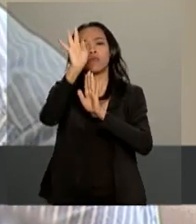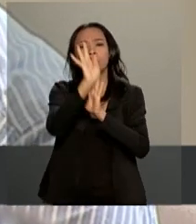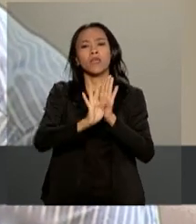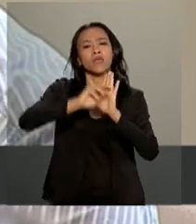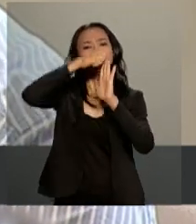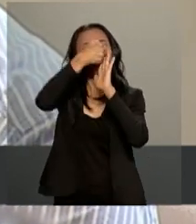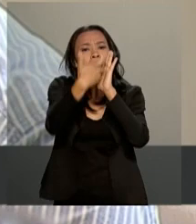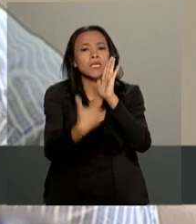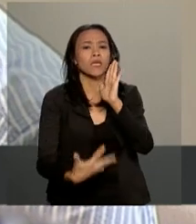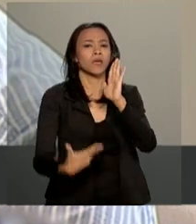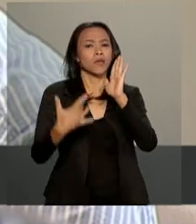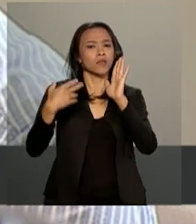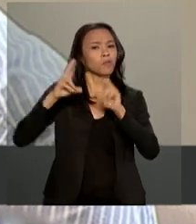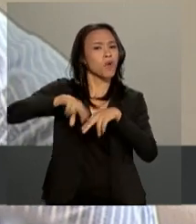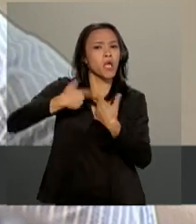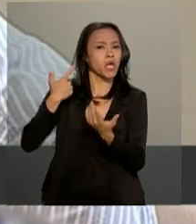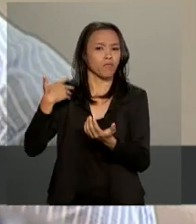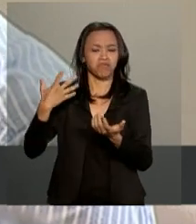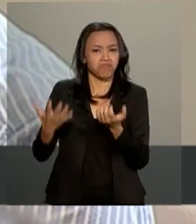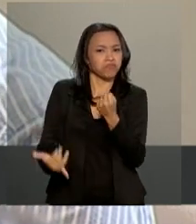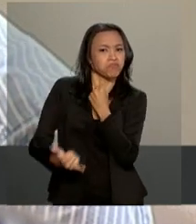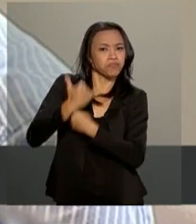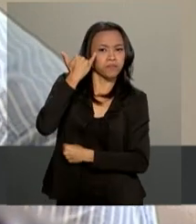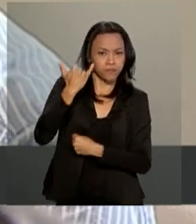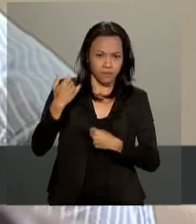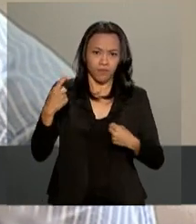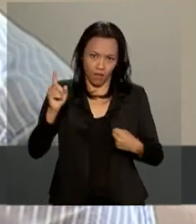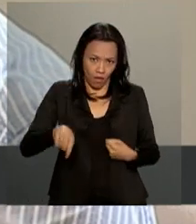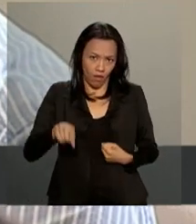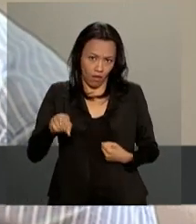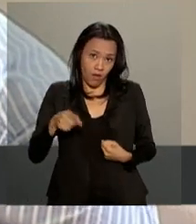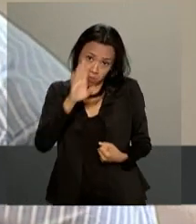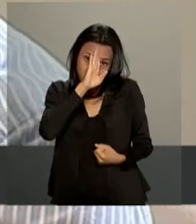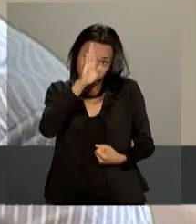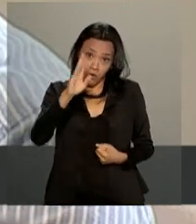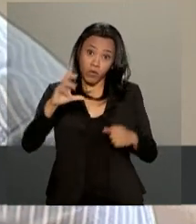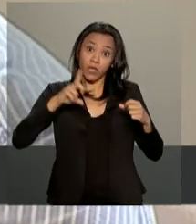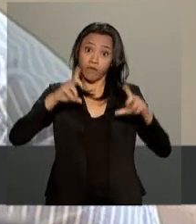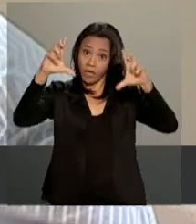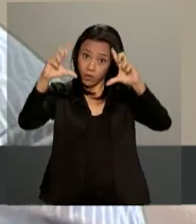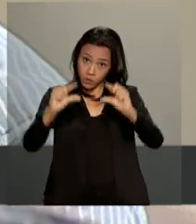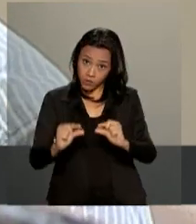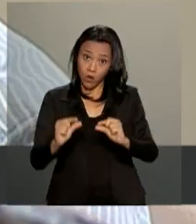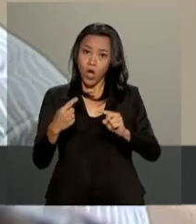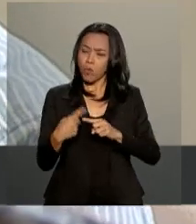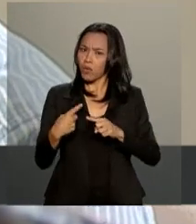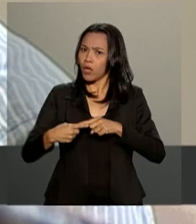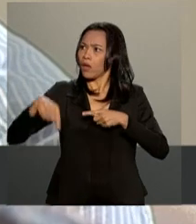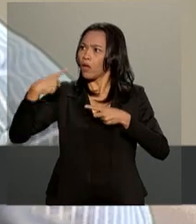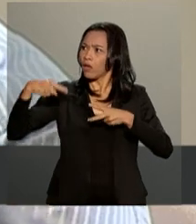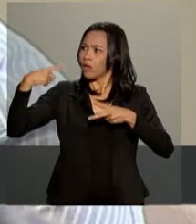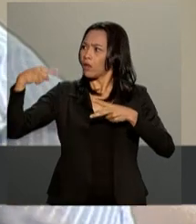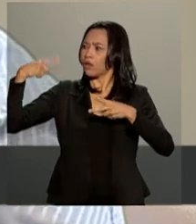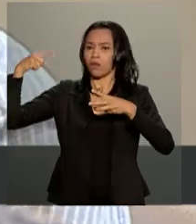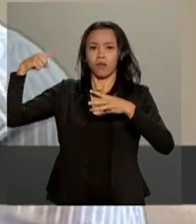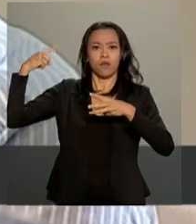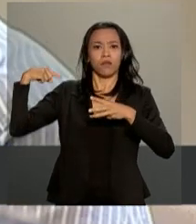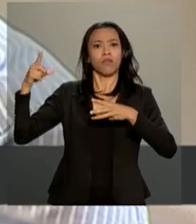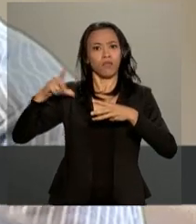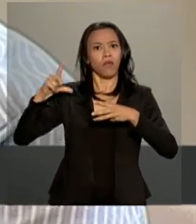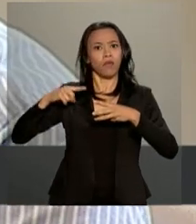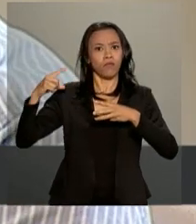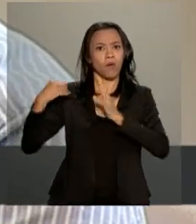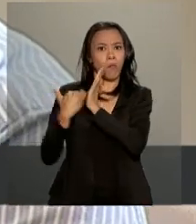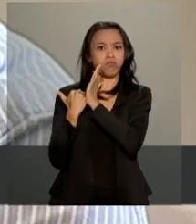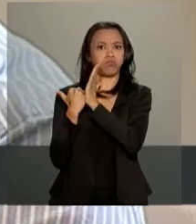ter de novo a isenção é esse é o ponto principal que você atribui essa queda porque a gente vinha nos últimos anos tendo é seguidos aumentos nem